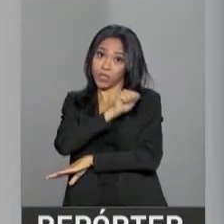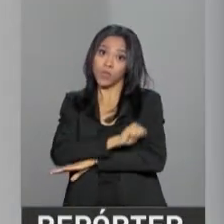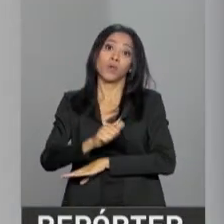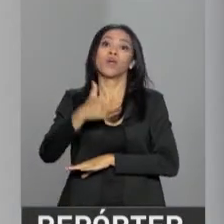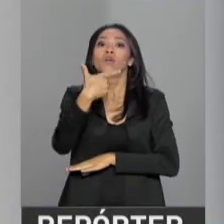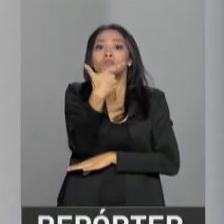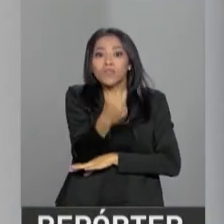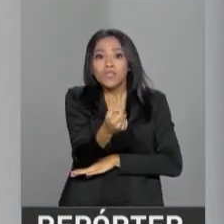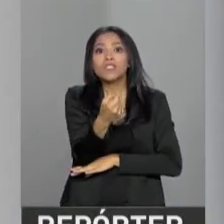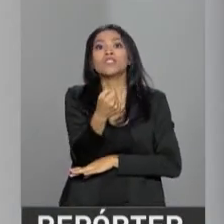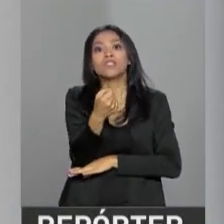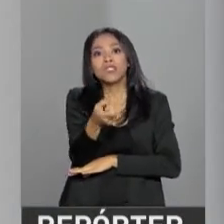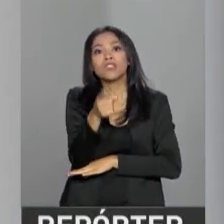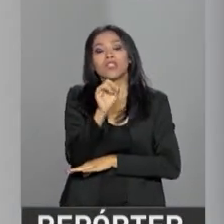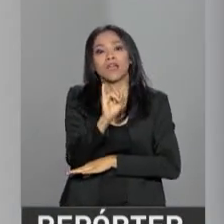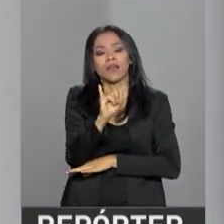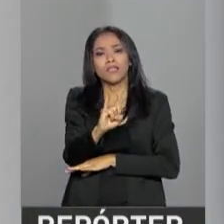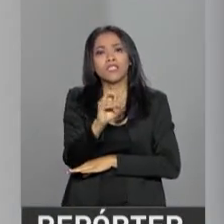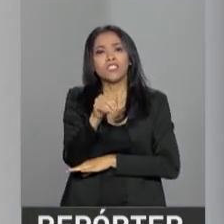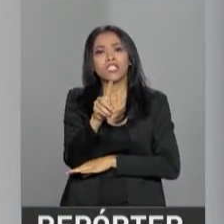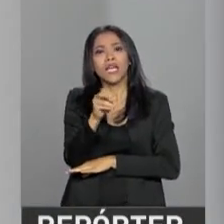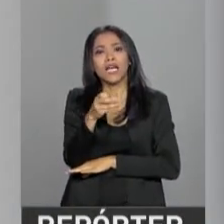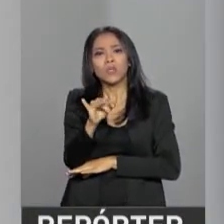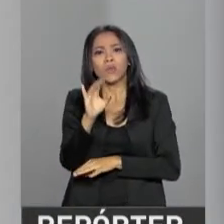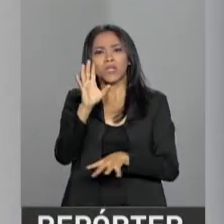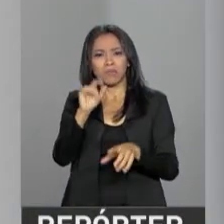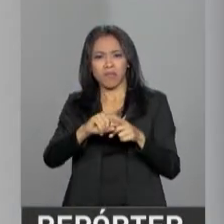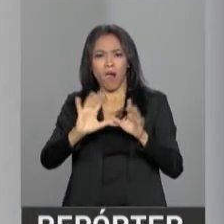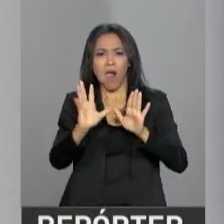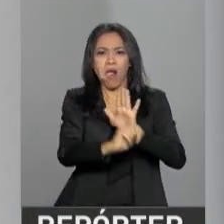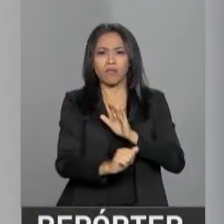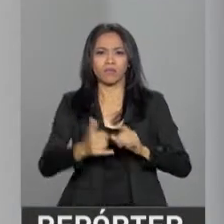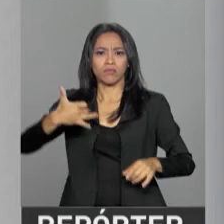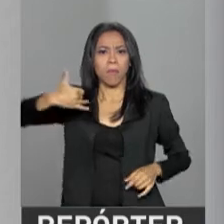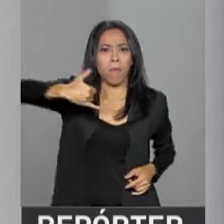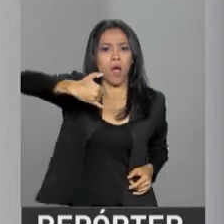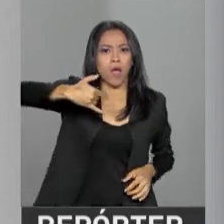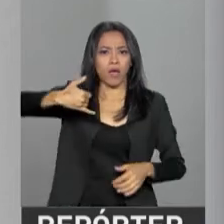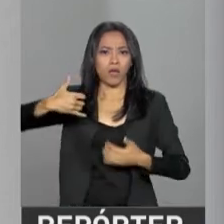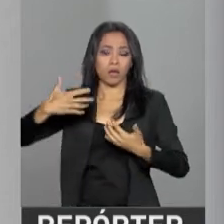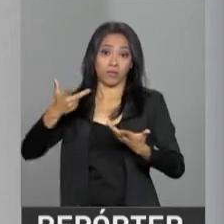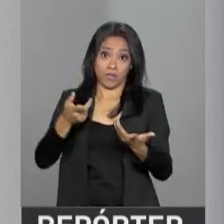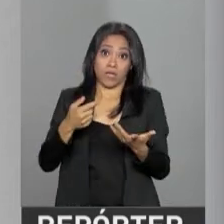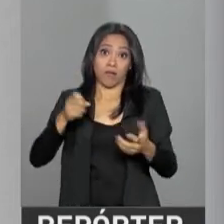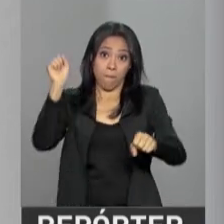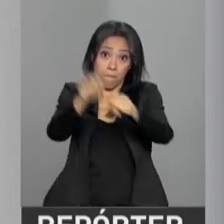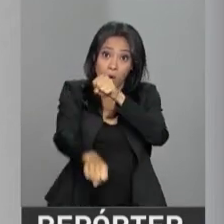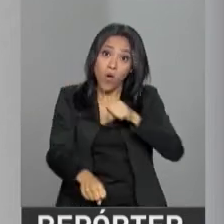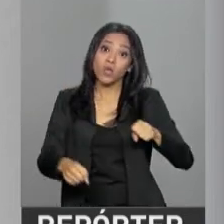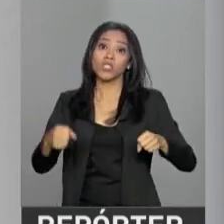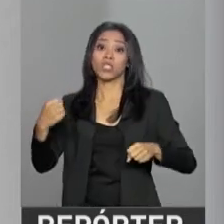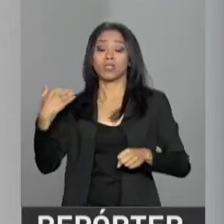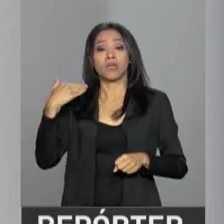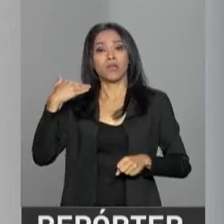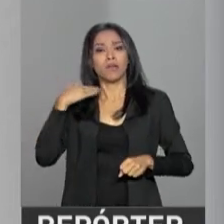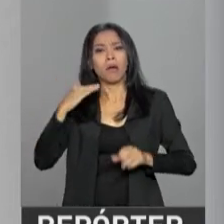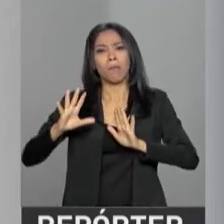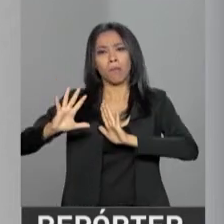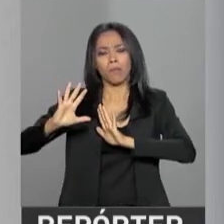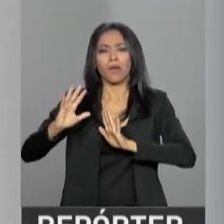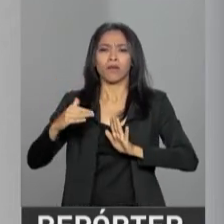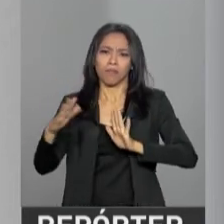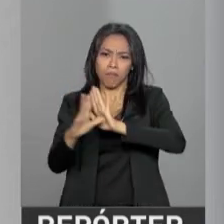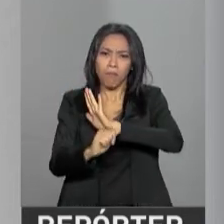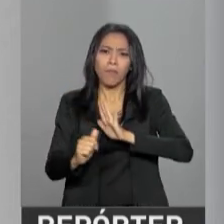segurança evoluíram favoravelmente. Latrocínio, roubo a banco e homicídios recuaram em março. Para se ter uma ideia,